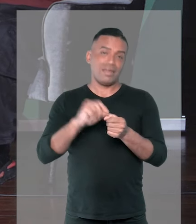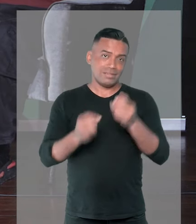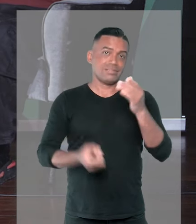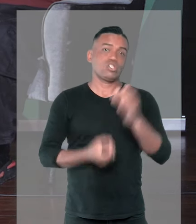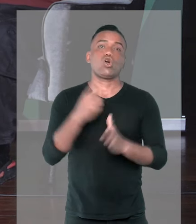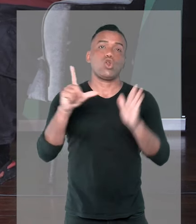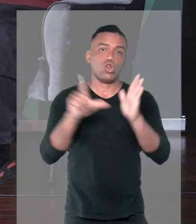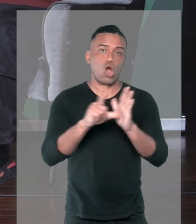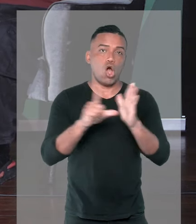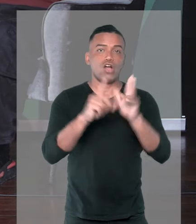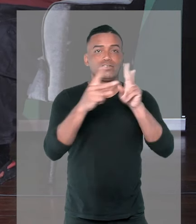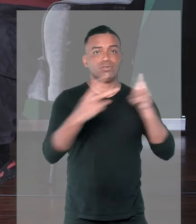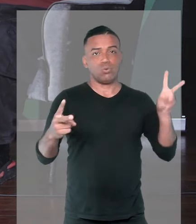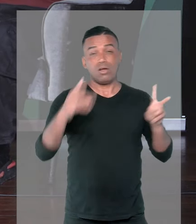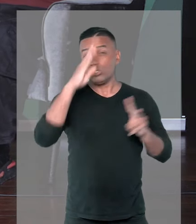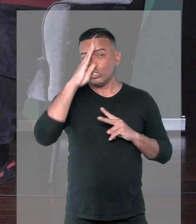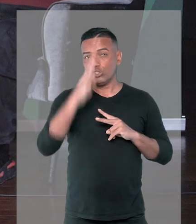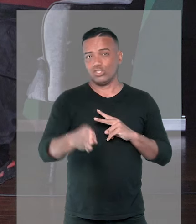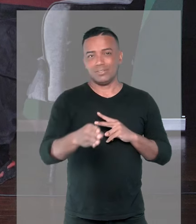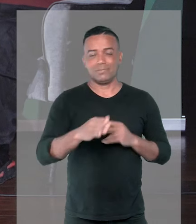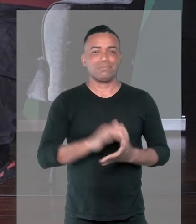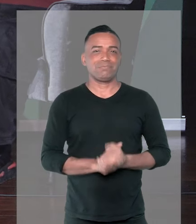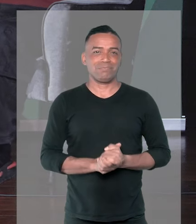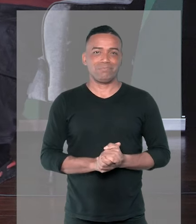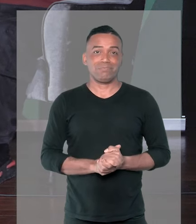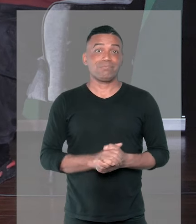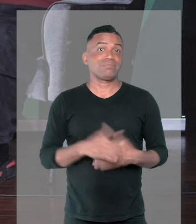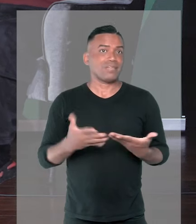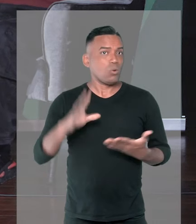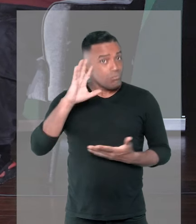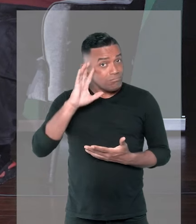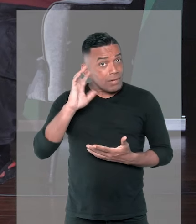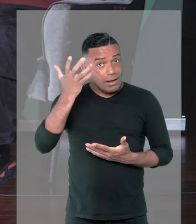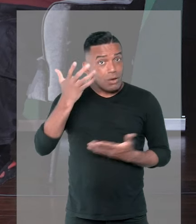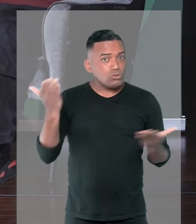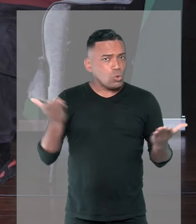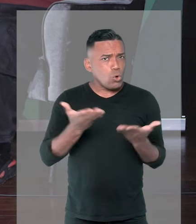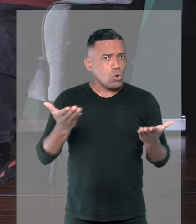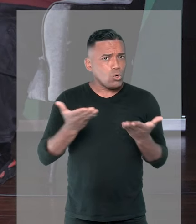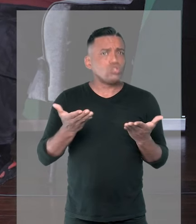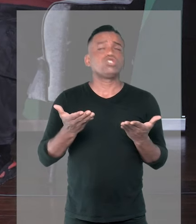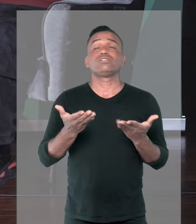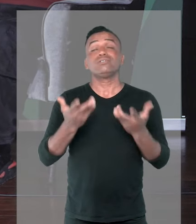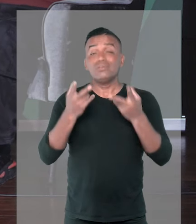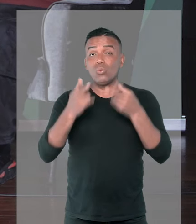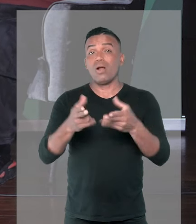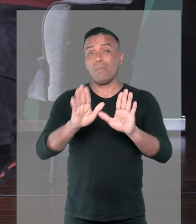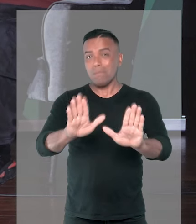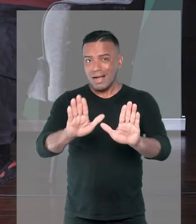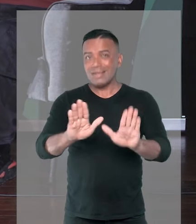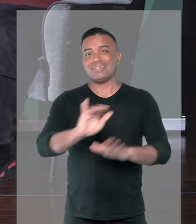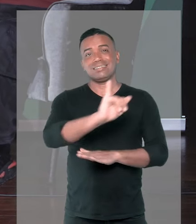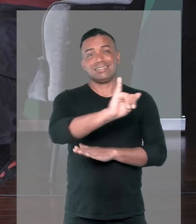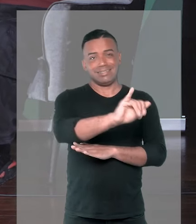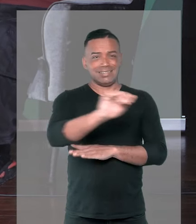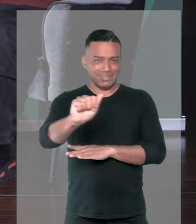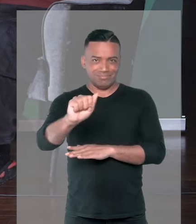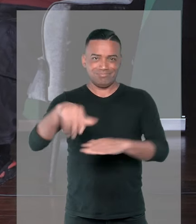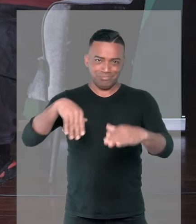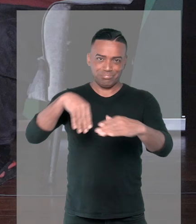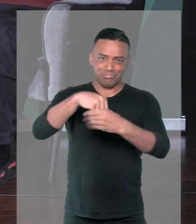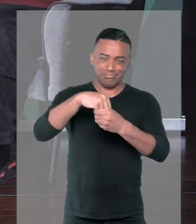loja virtual diretamente Tá certo então a o efeito que a gente tem agora é esse mesmo só que para inteligência você pega